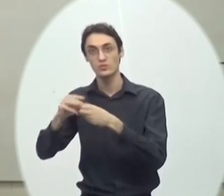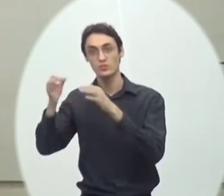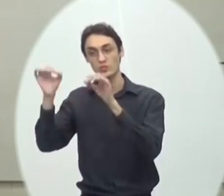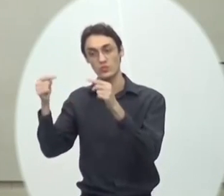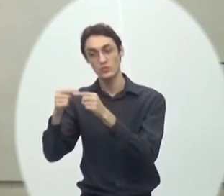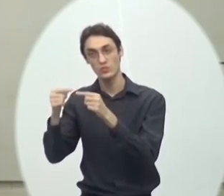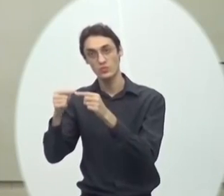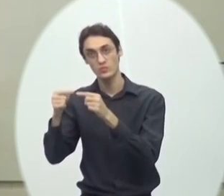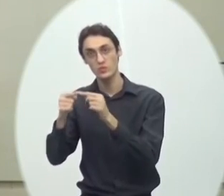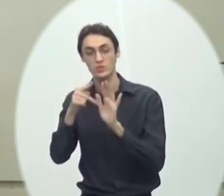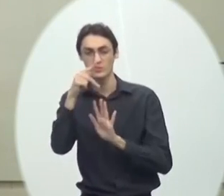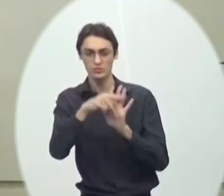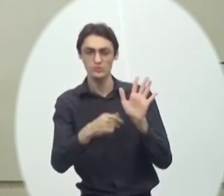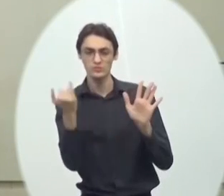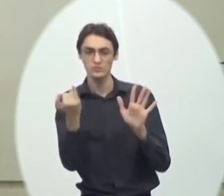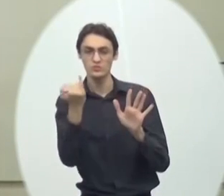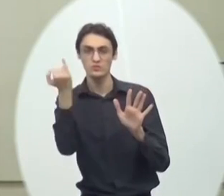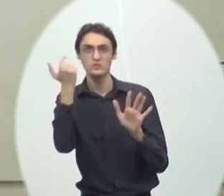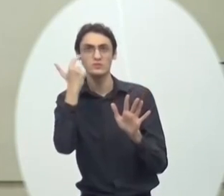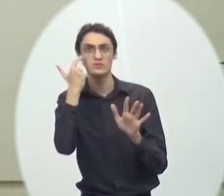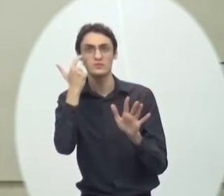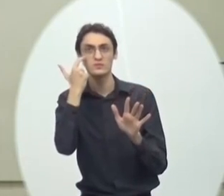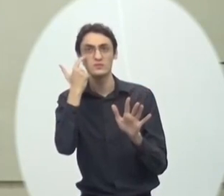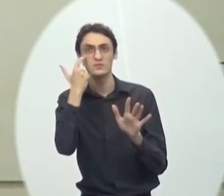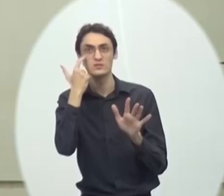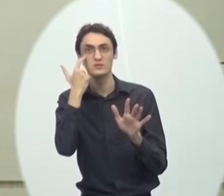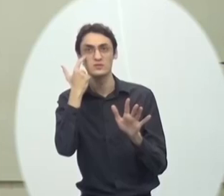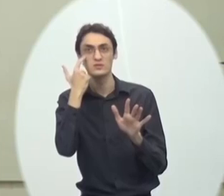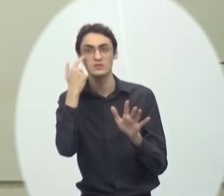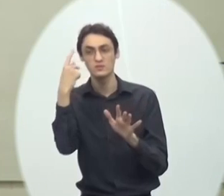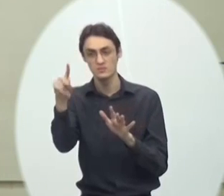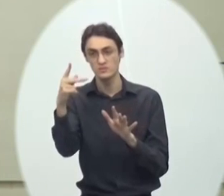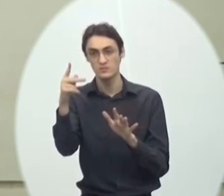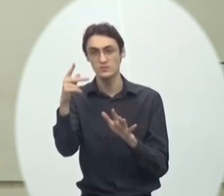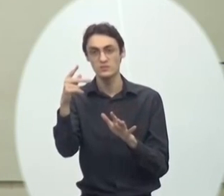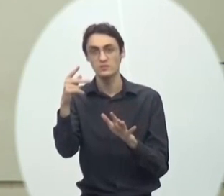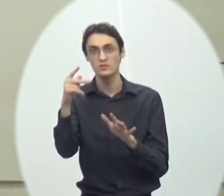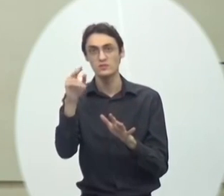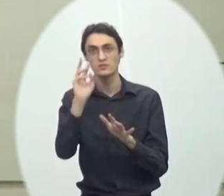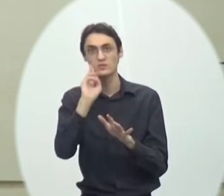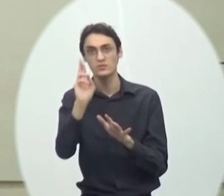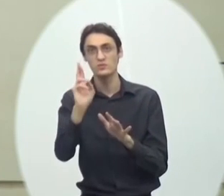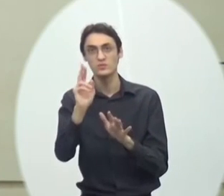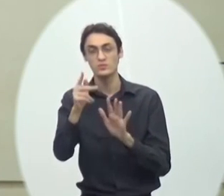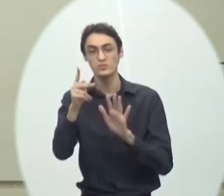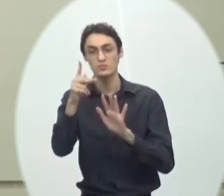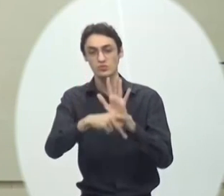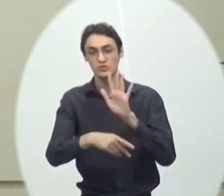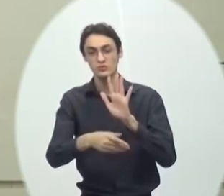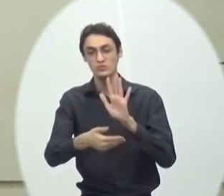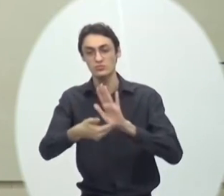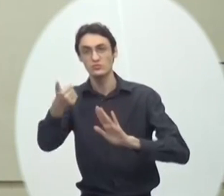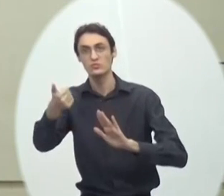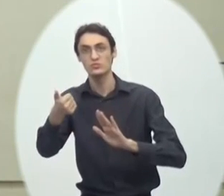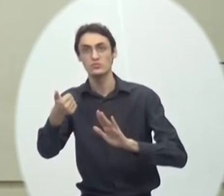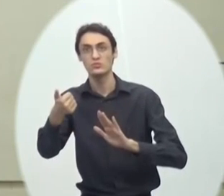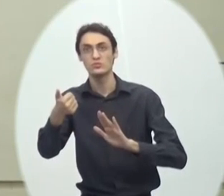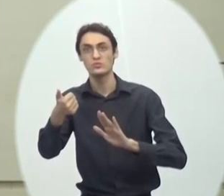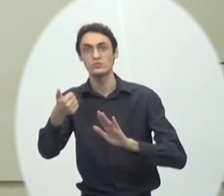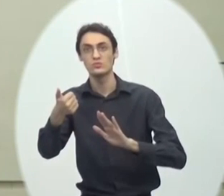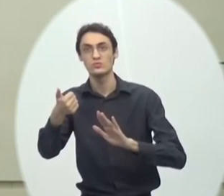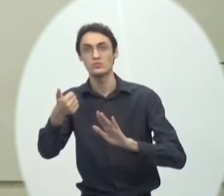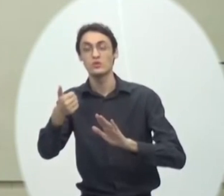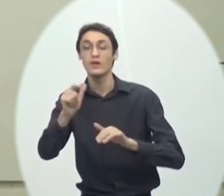projeto extremamente importante, que Vossa Excelência, na sua condição de autor, retire o projeto, reavalie com a casa e reapresente o